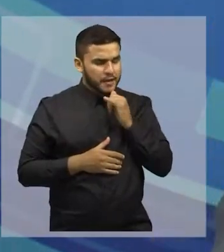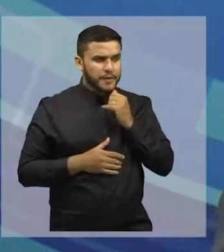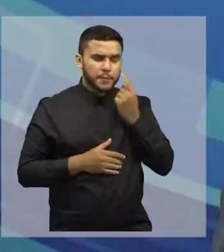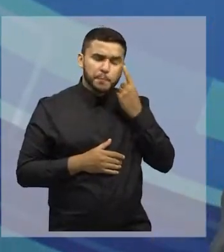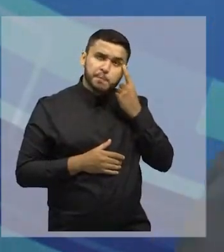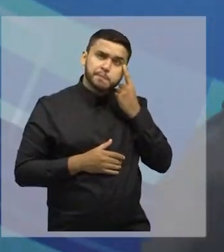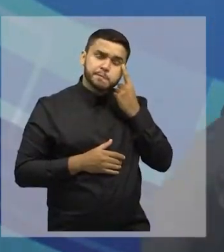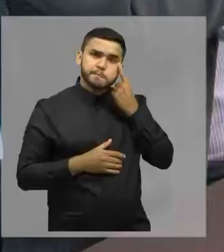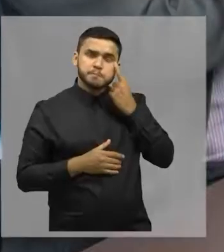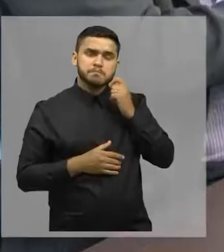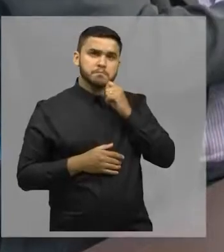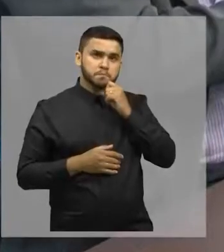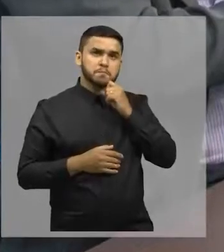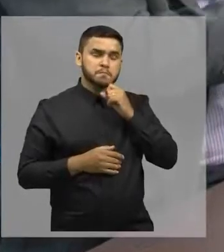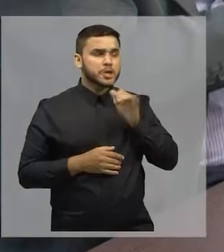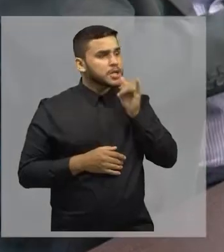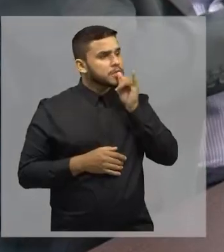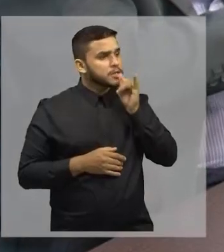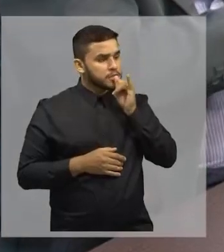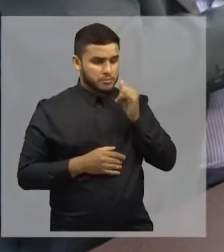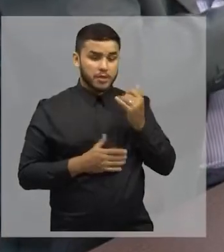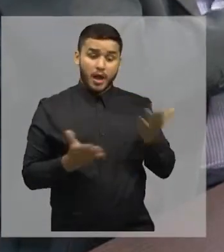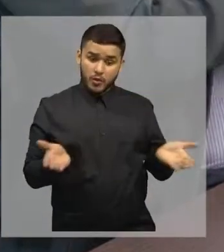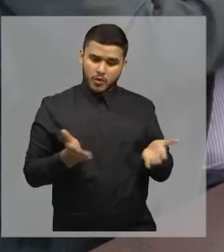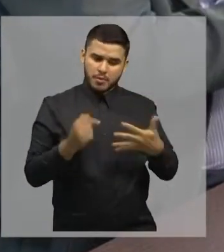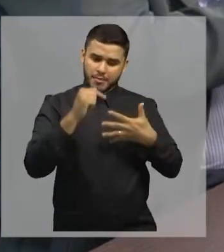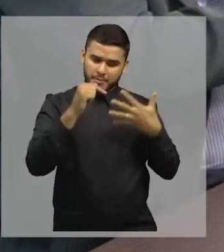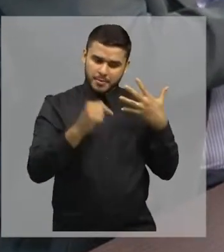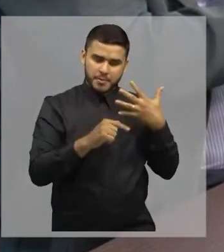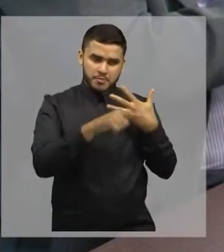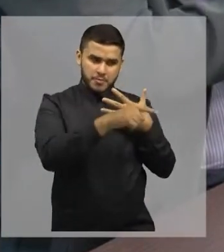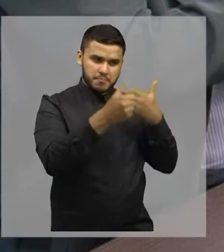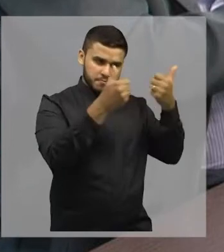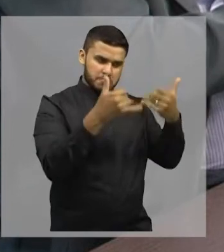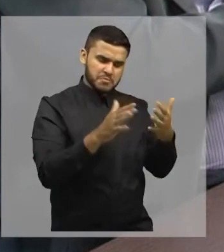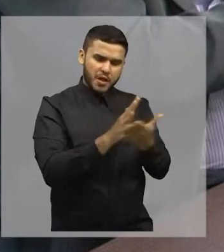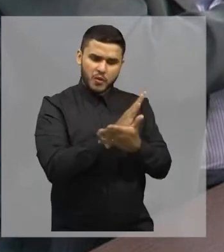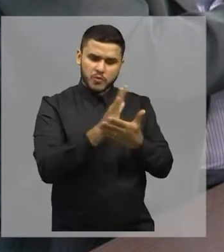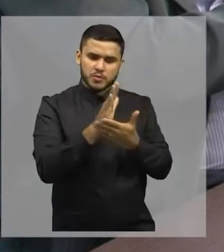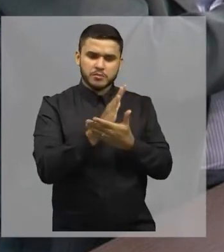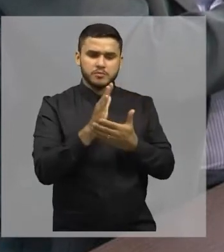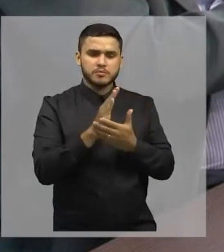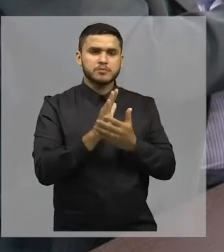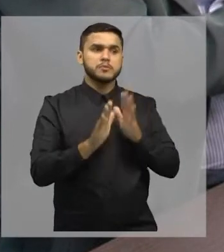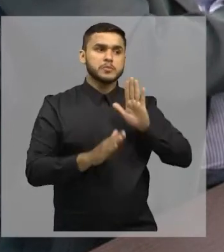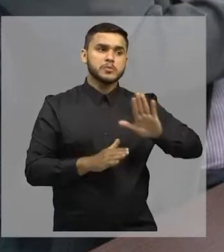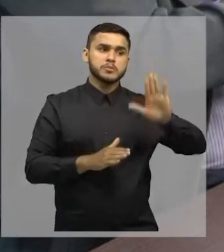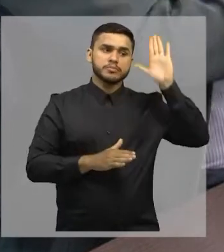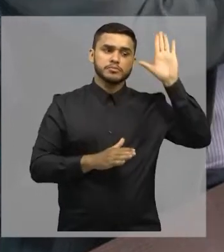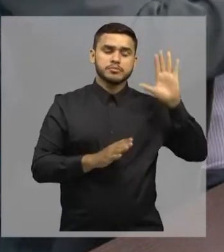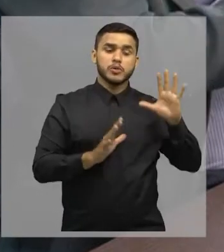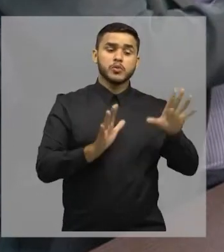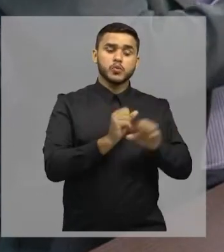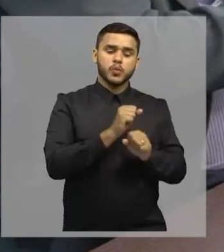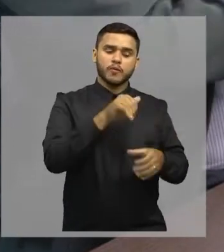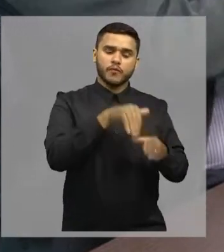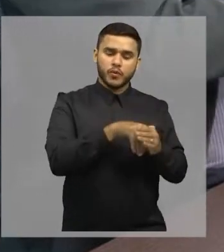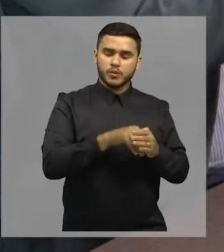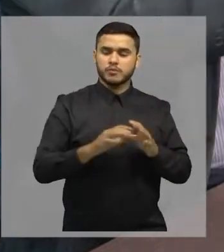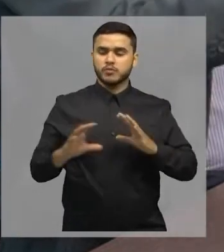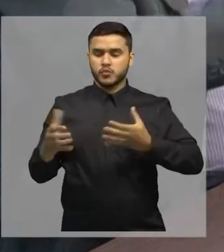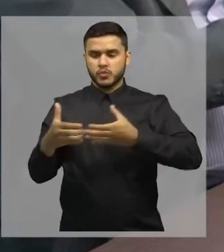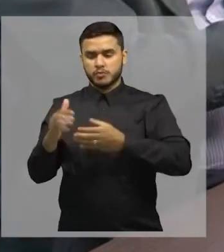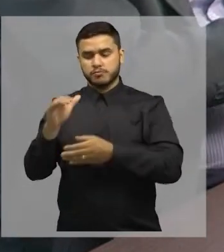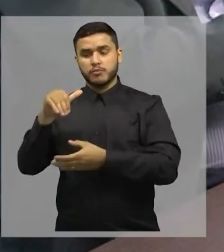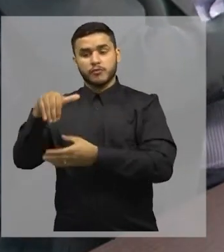os candidatos que já estão mais ou menos definidos, que tem capital eleitoral forte, né? O